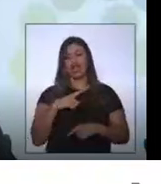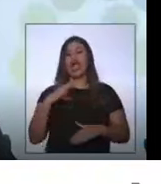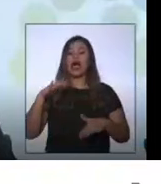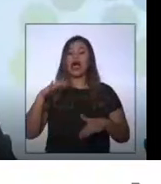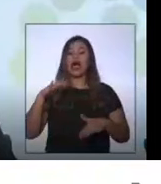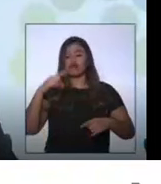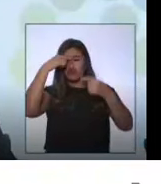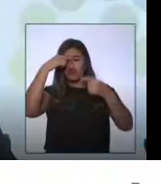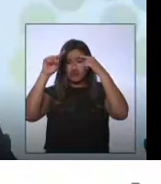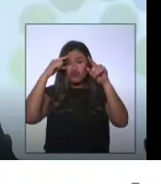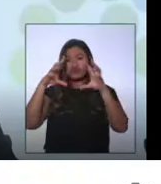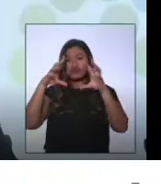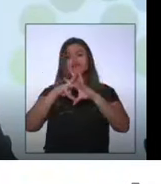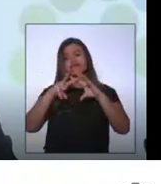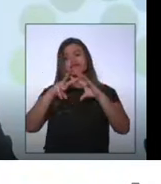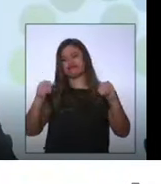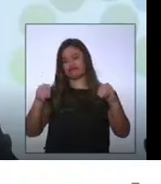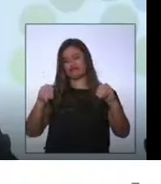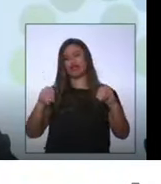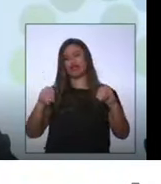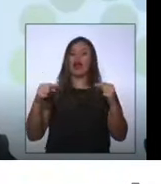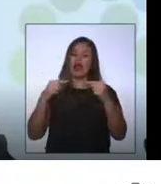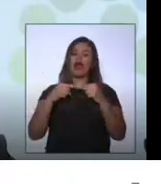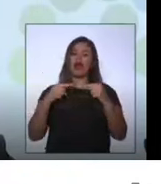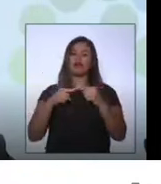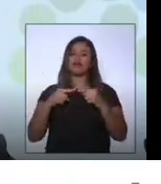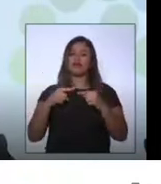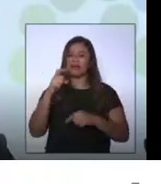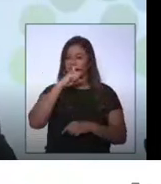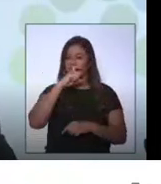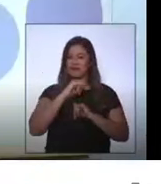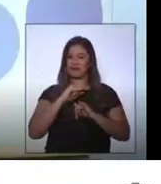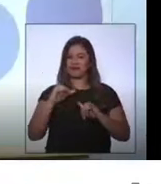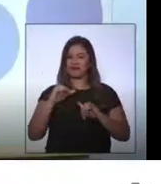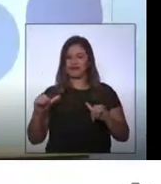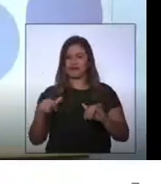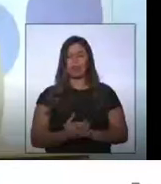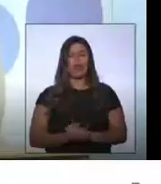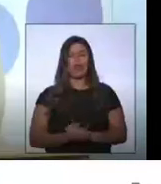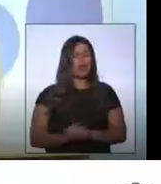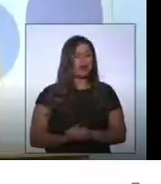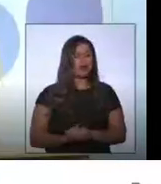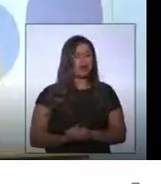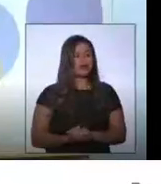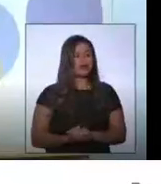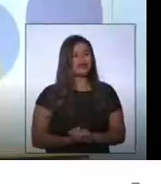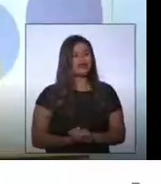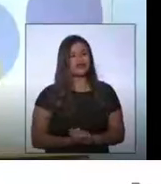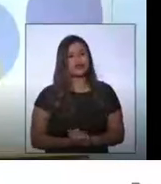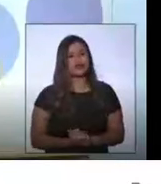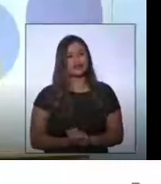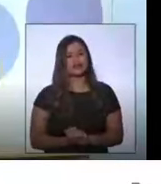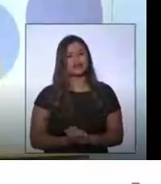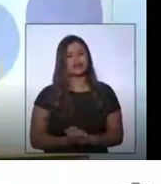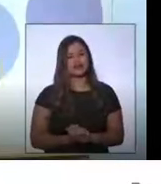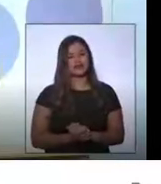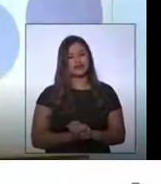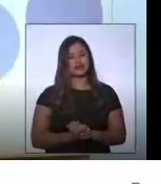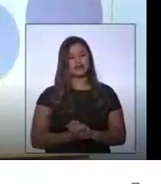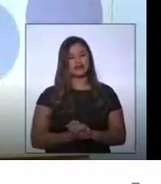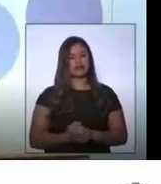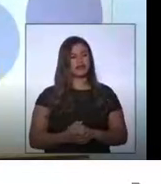sobre diversos assuntos, inclusive fake news. Camille está perguntando, tem como identificar uma fake news?